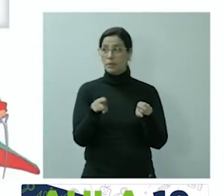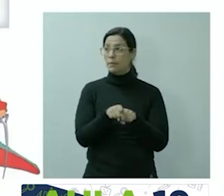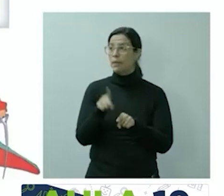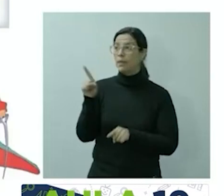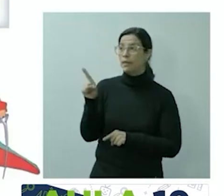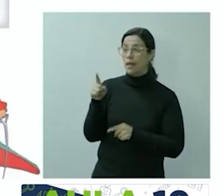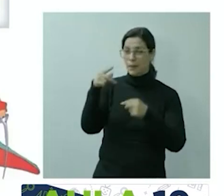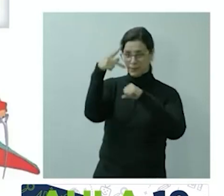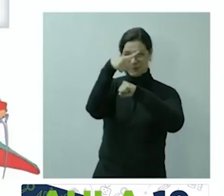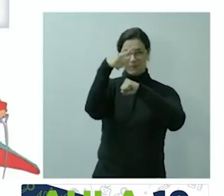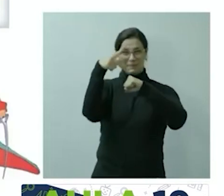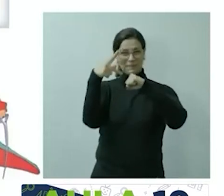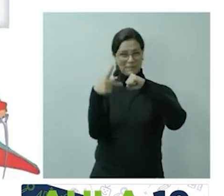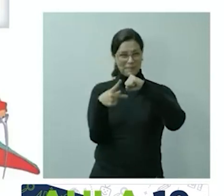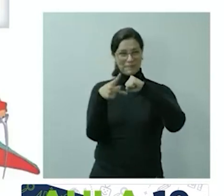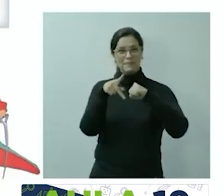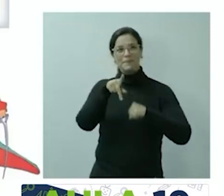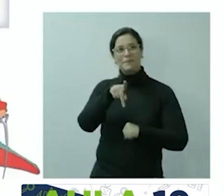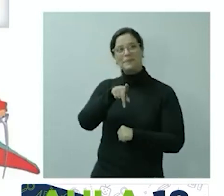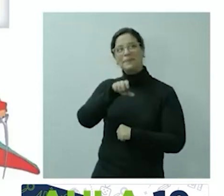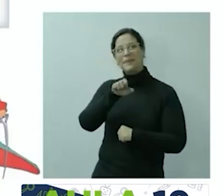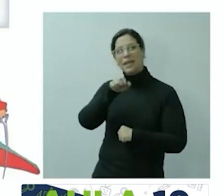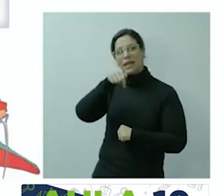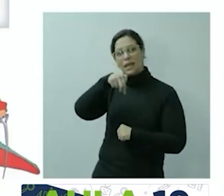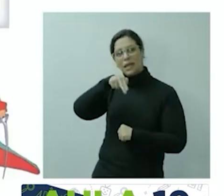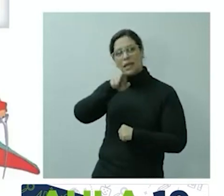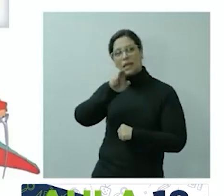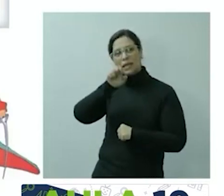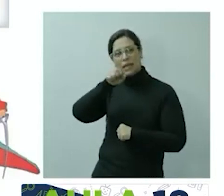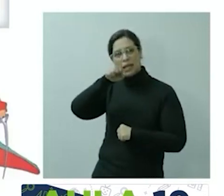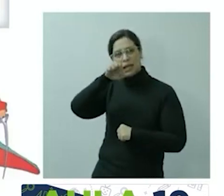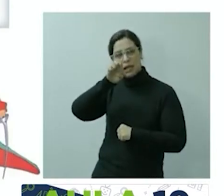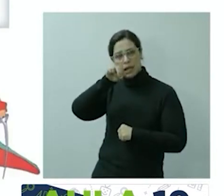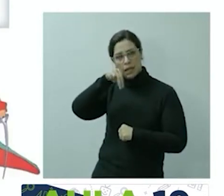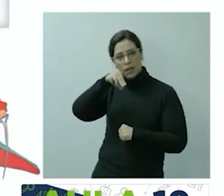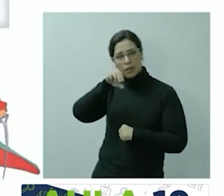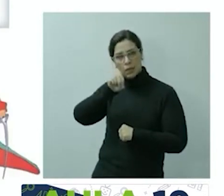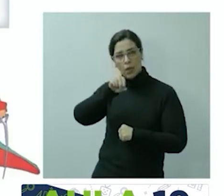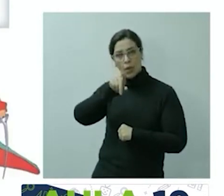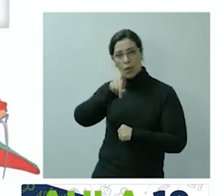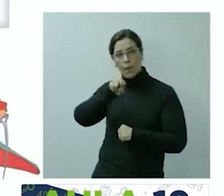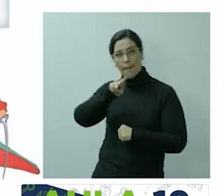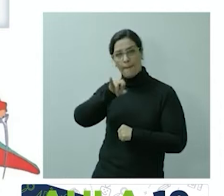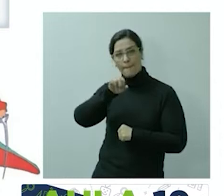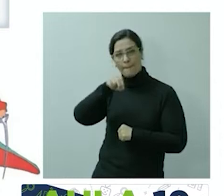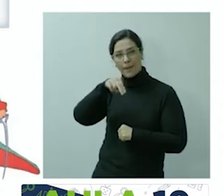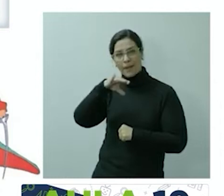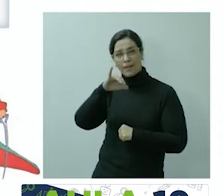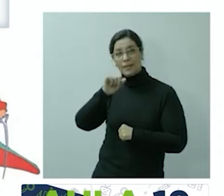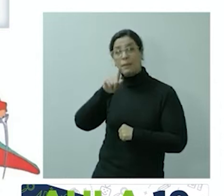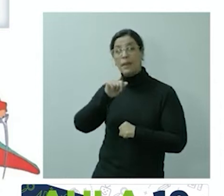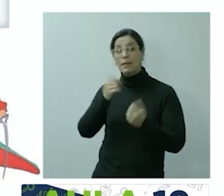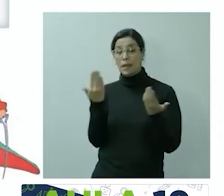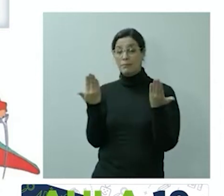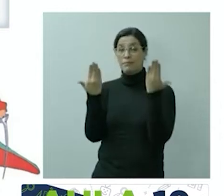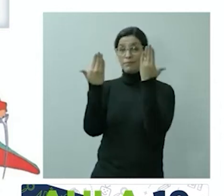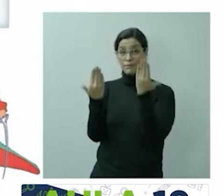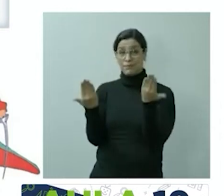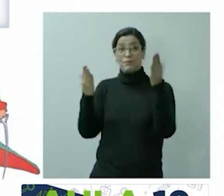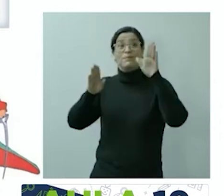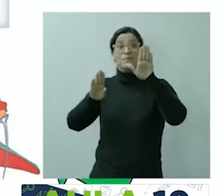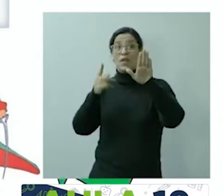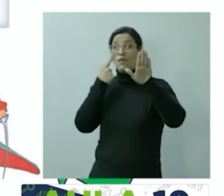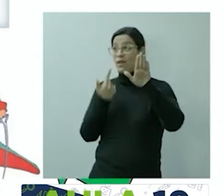o Pequeno Príncipe, o personagem principal da história. E onde está o outro Pequeno Príncipe? Está